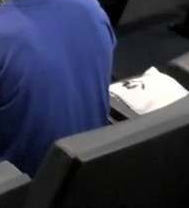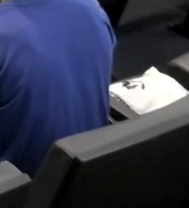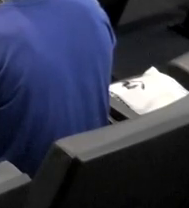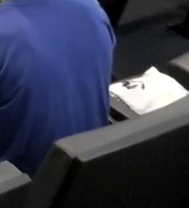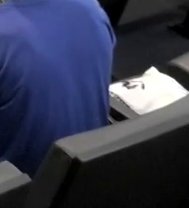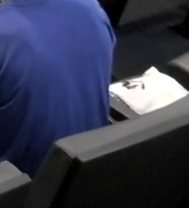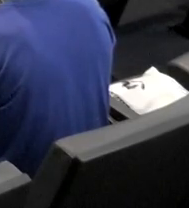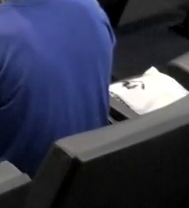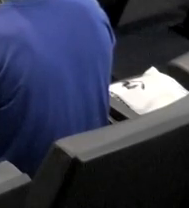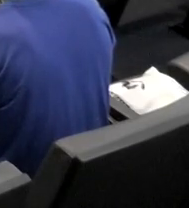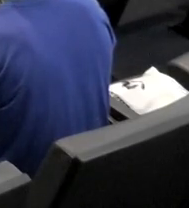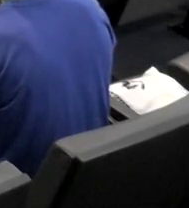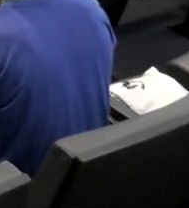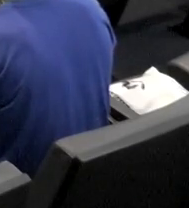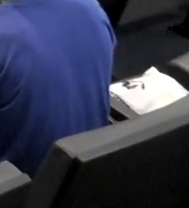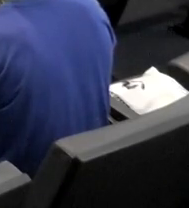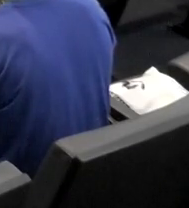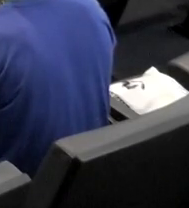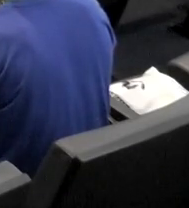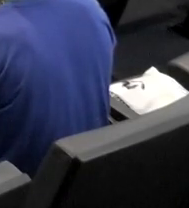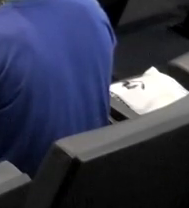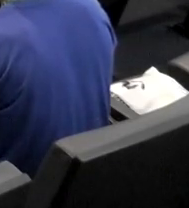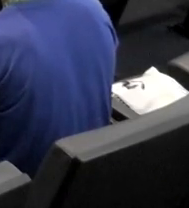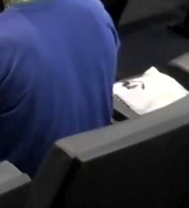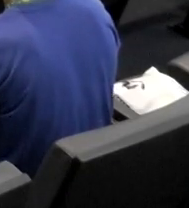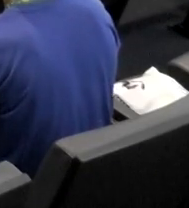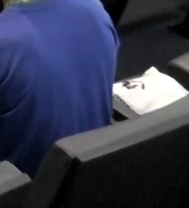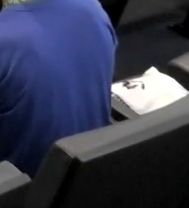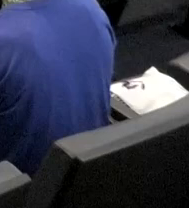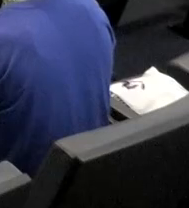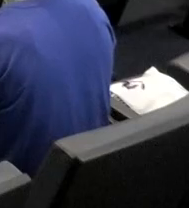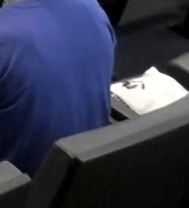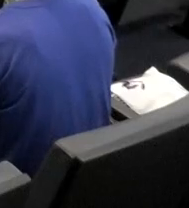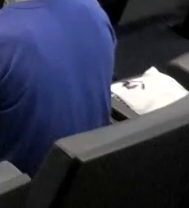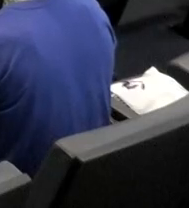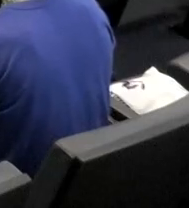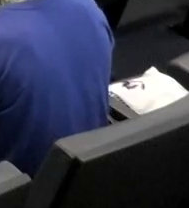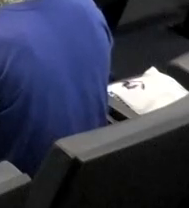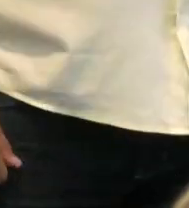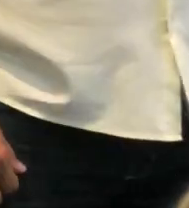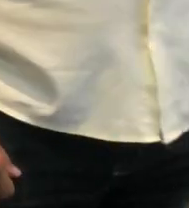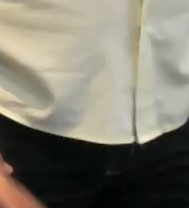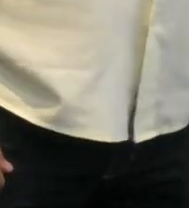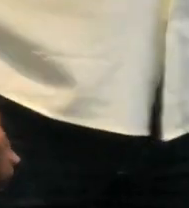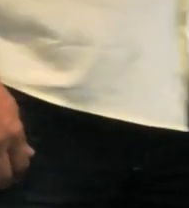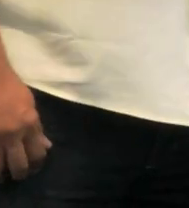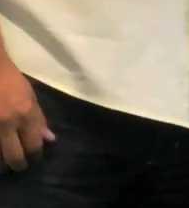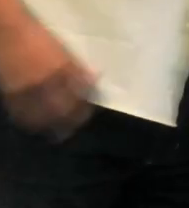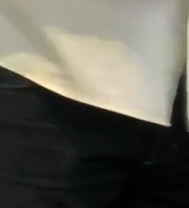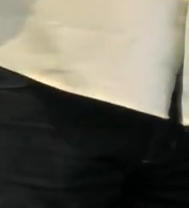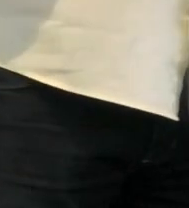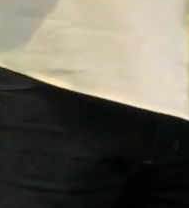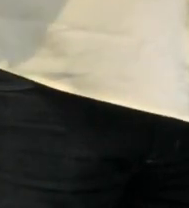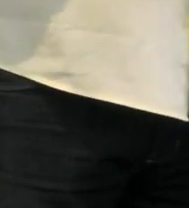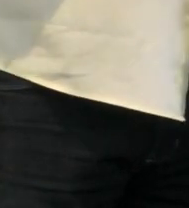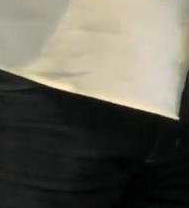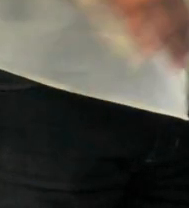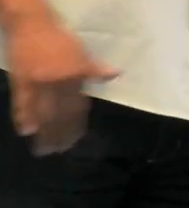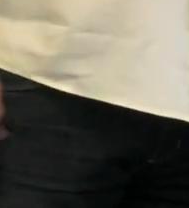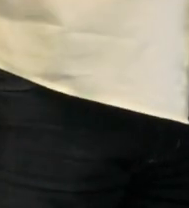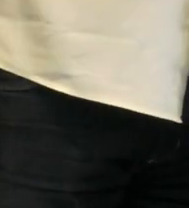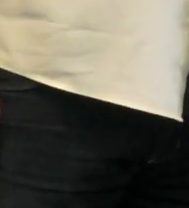isso aqui primeiramente deixa eu me apresentar meu nome é Adriele Moura eu sou advogada atuante no direito dos autistas mas isso tem um nome e um